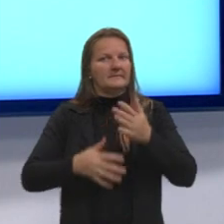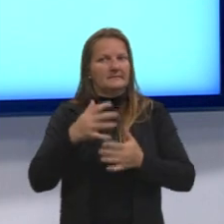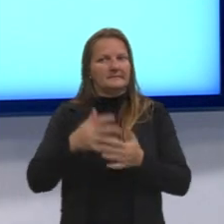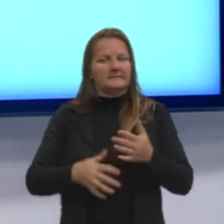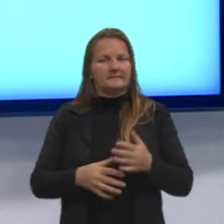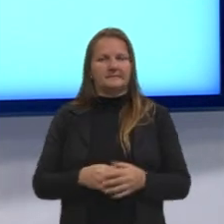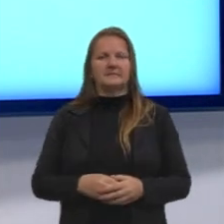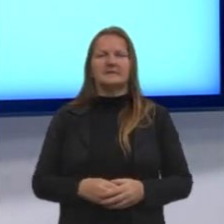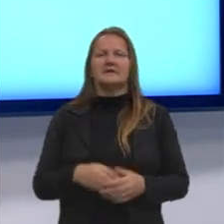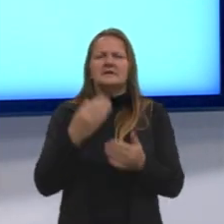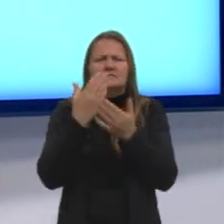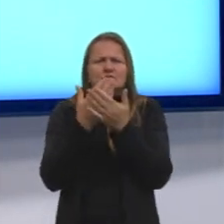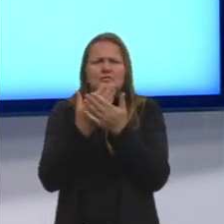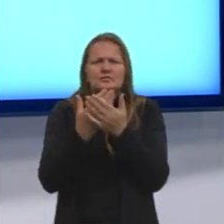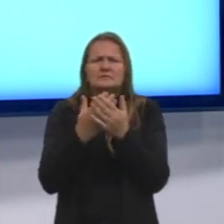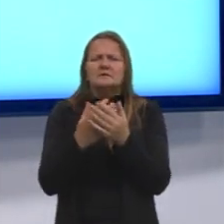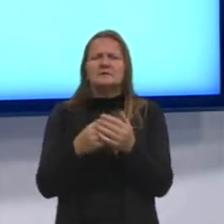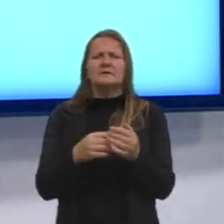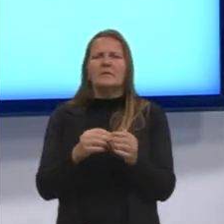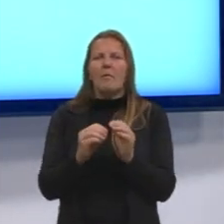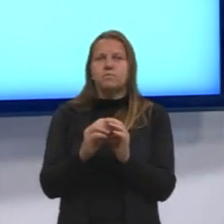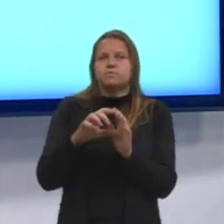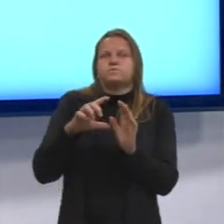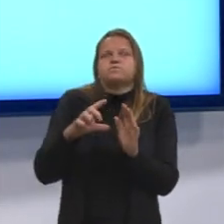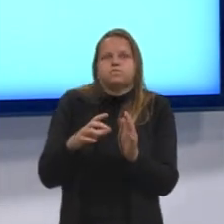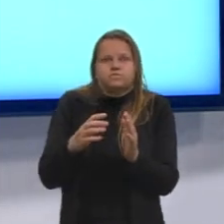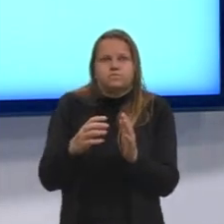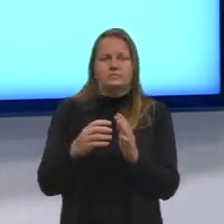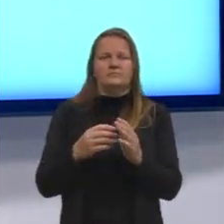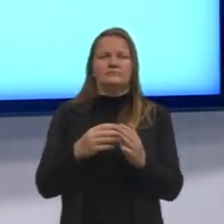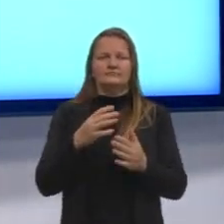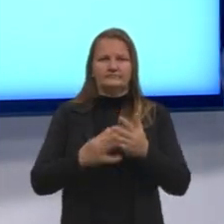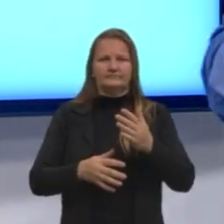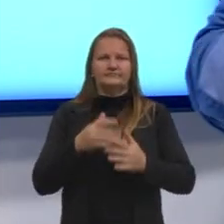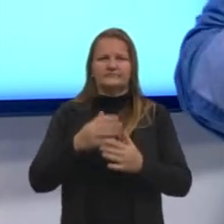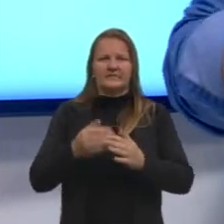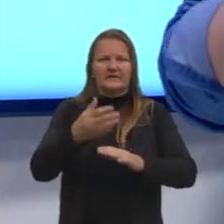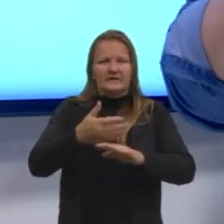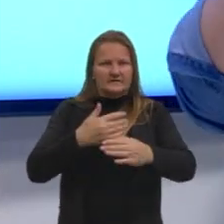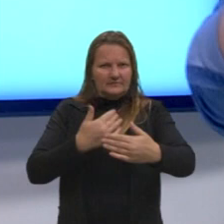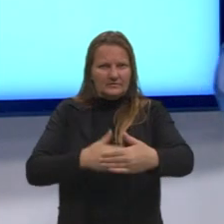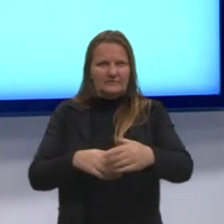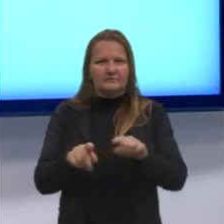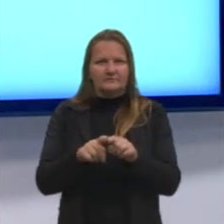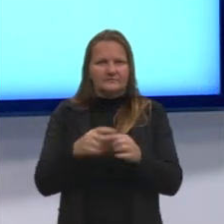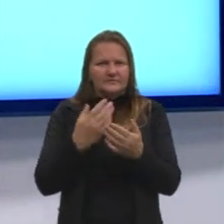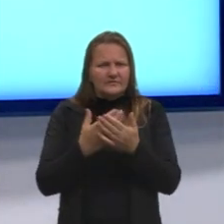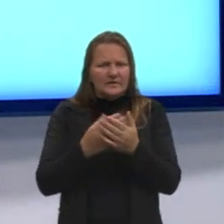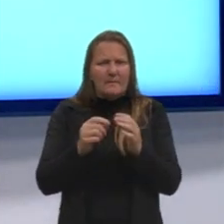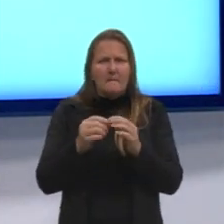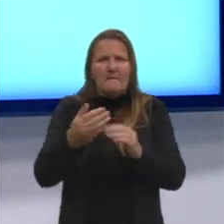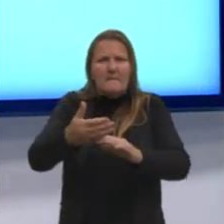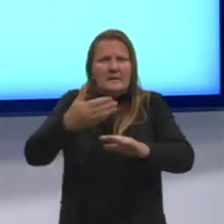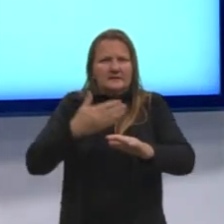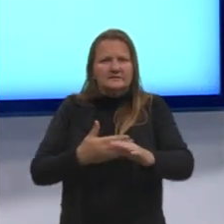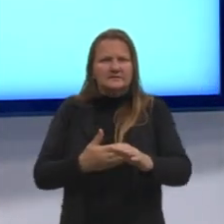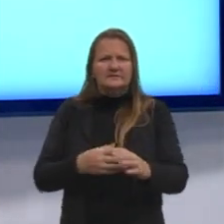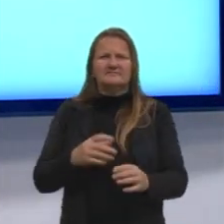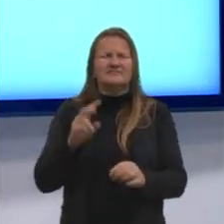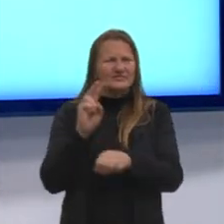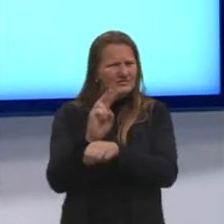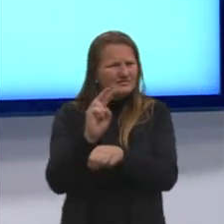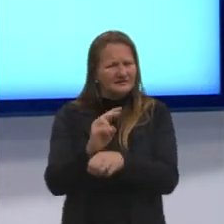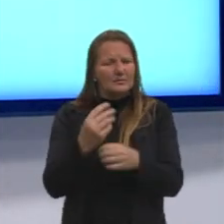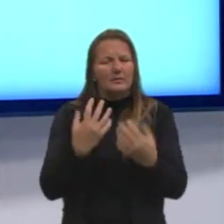quando a gente estuda muito em excesso e depois a gente vai falar ali antes da prova né estudar Demais antes da prova tu já vai